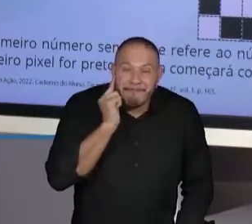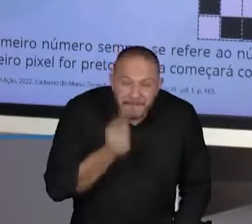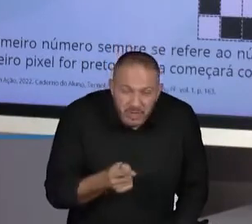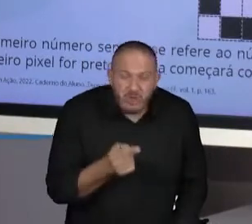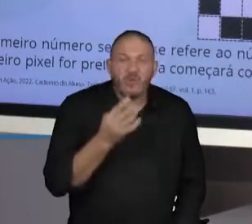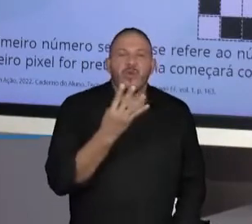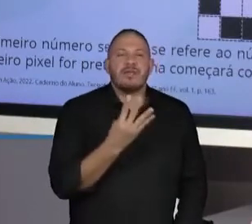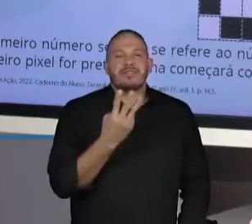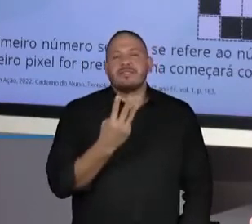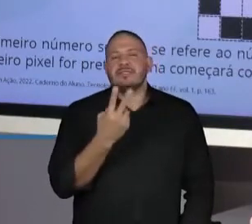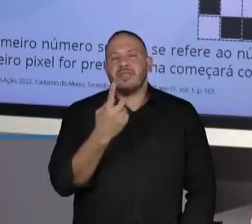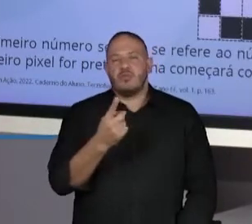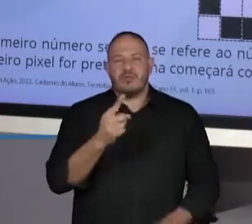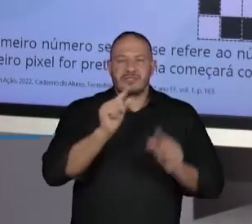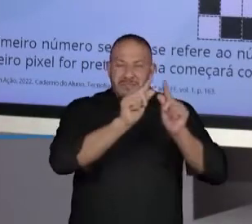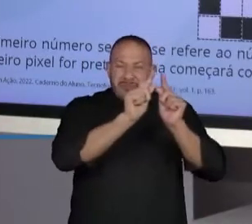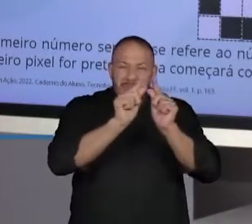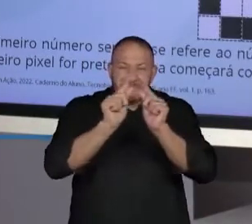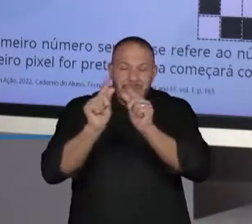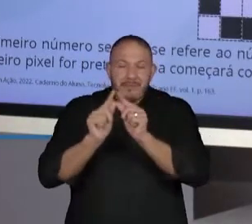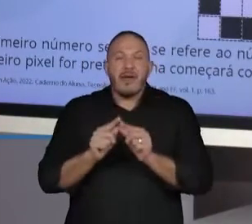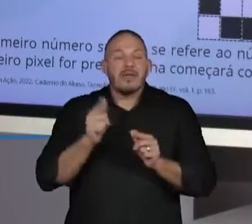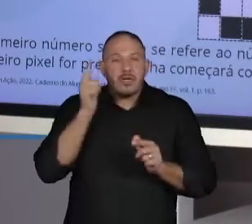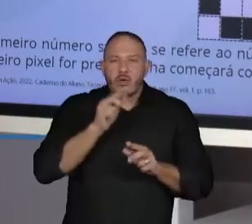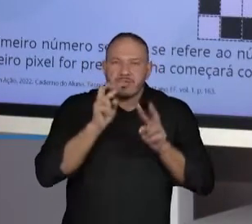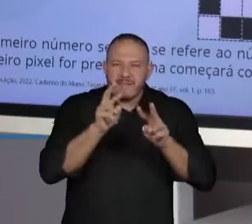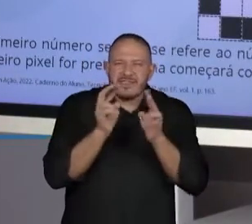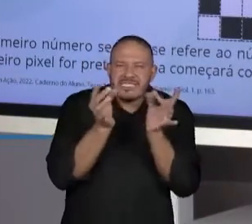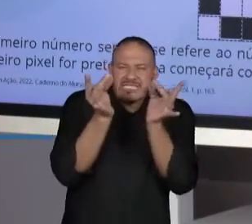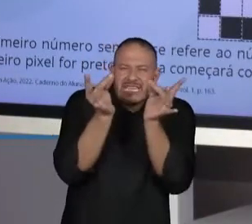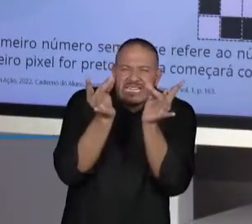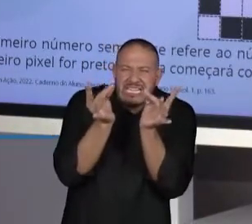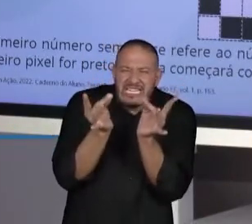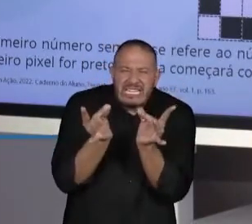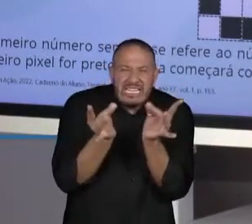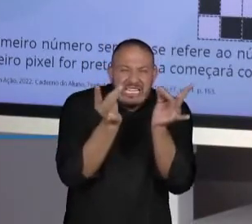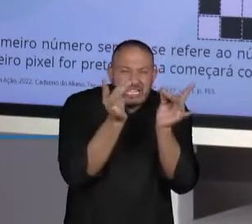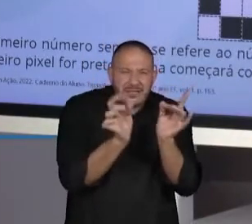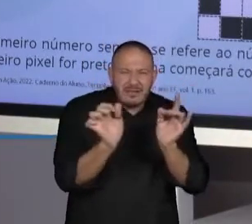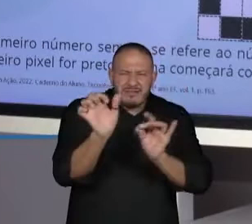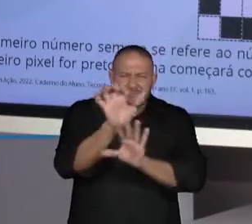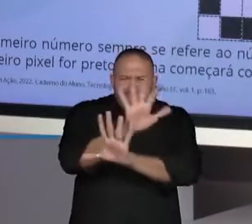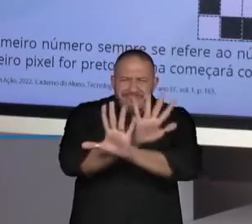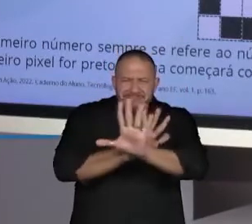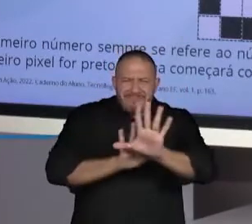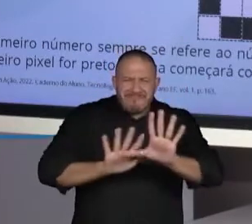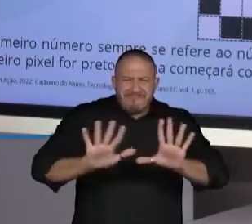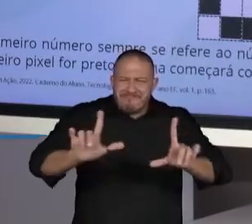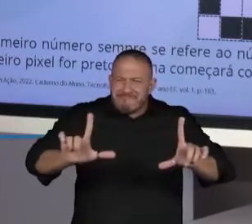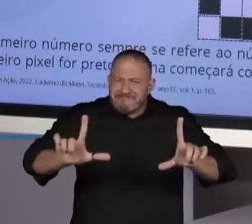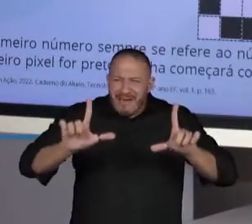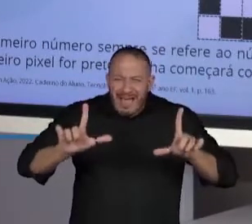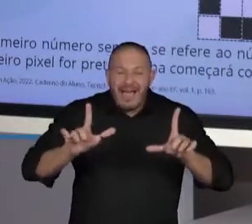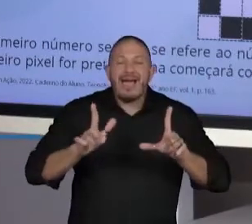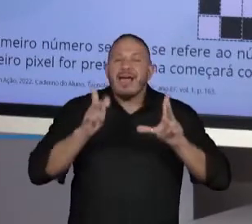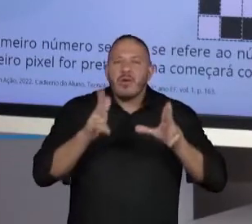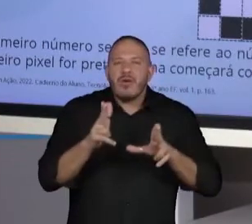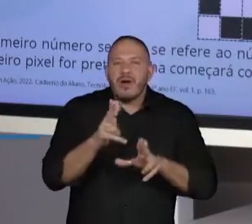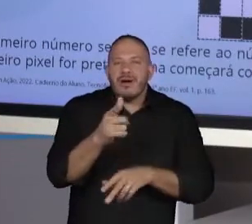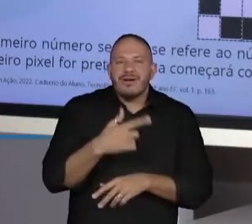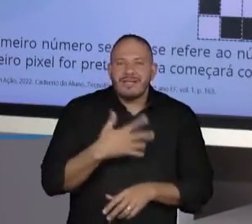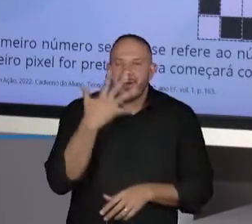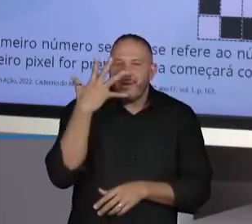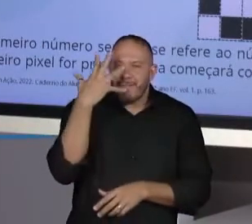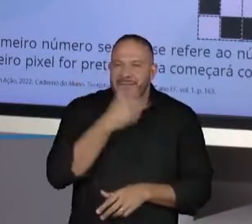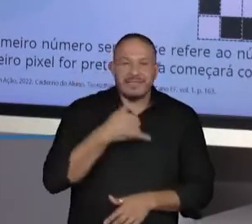786.432 pixels. E aí você vai poder ver detalhes na sua imagem. Detalhes tão nítidos como a beleza da Pro